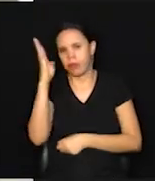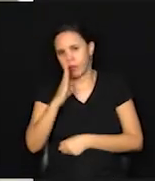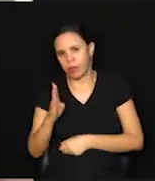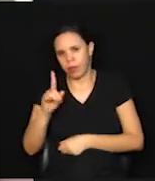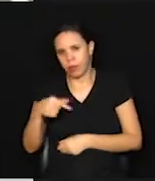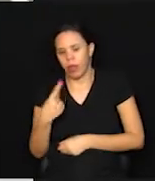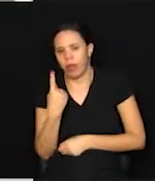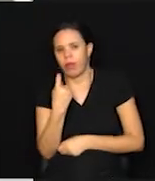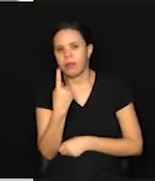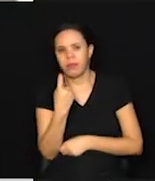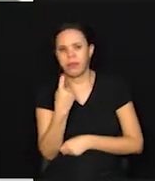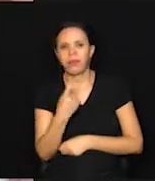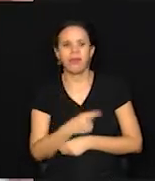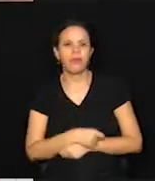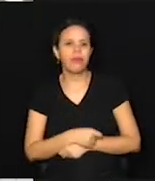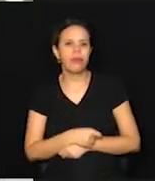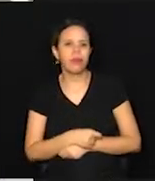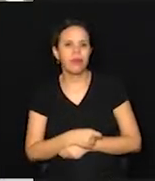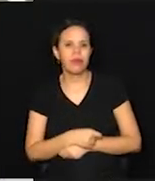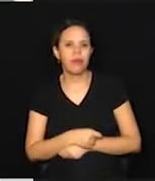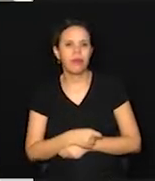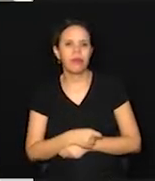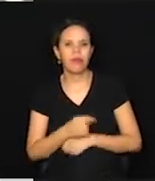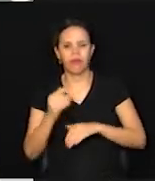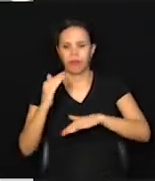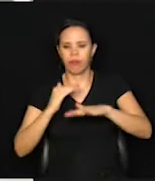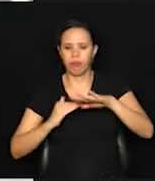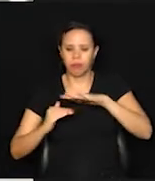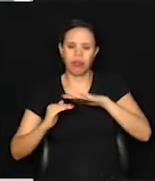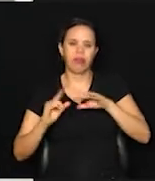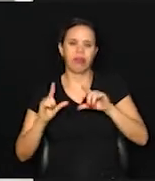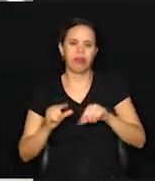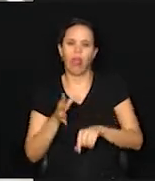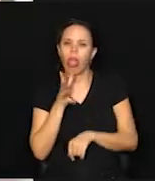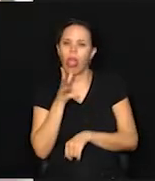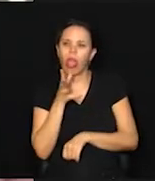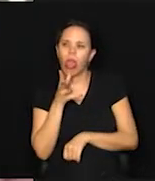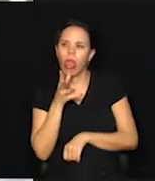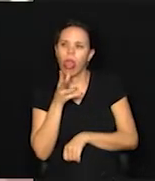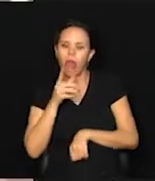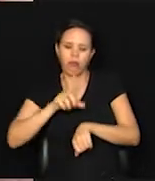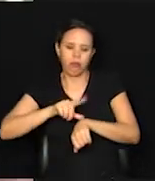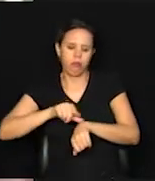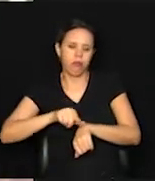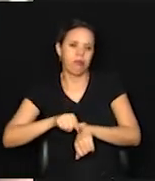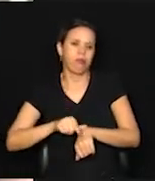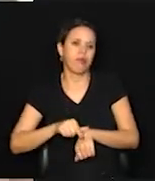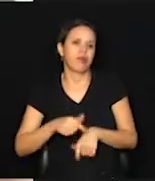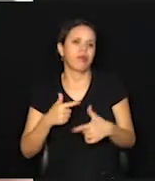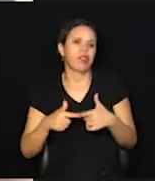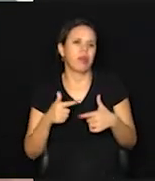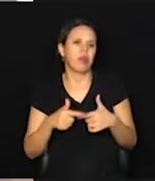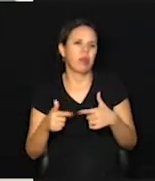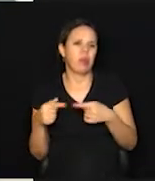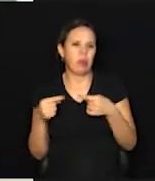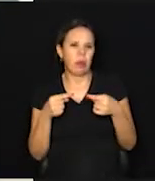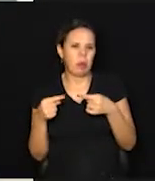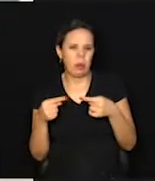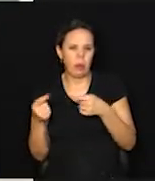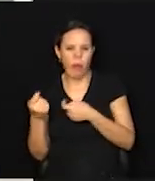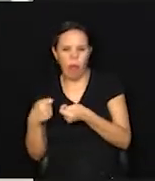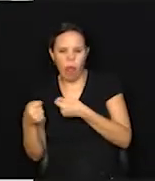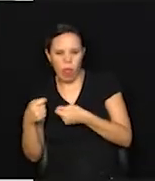a única que está em desaceleração. Quer dizer, essa dicotomia perversa entre economia